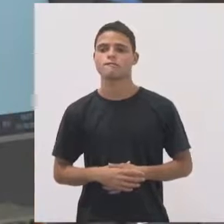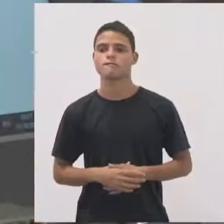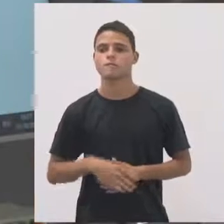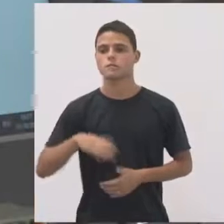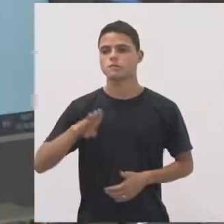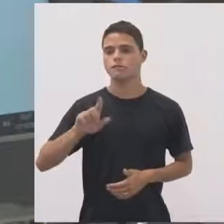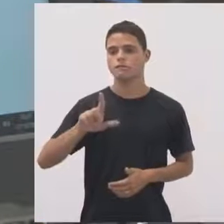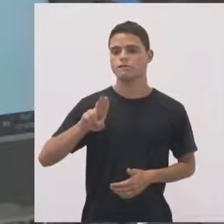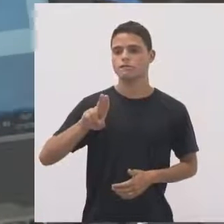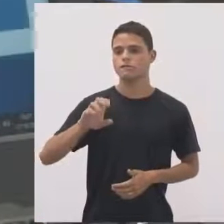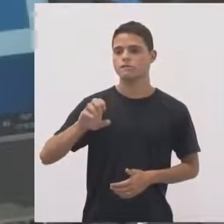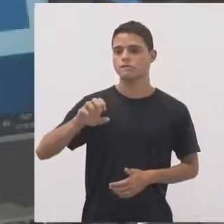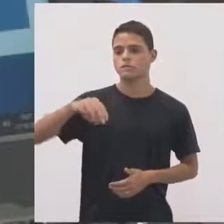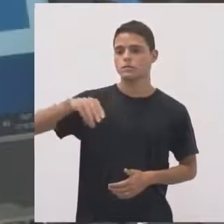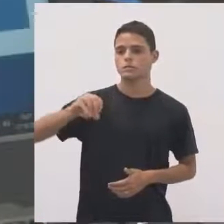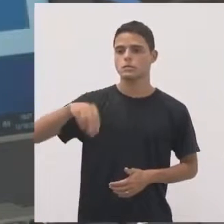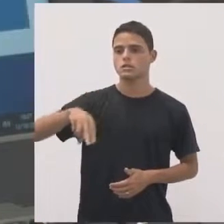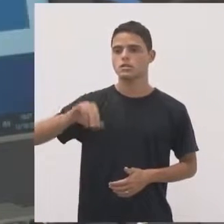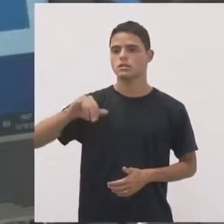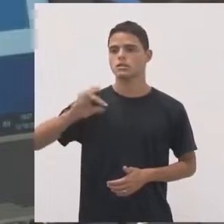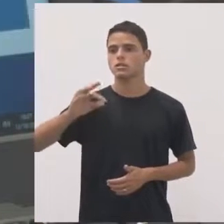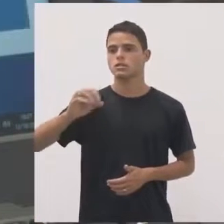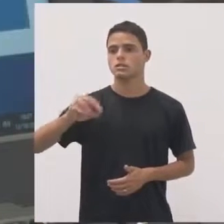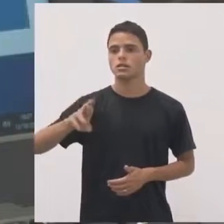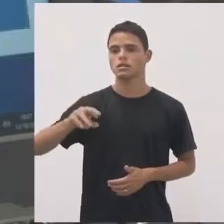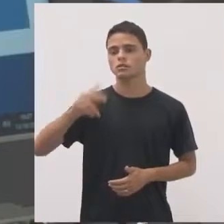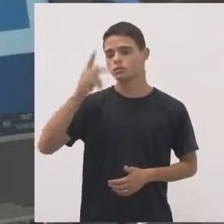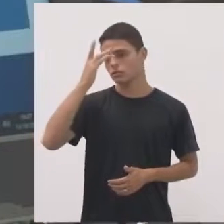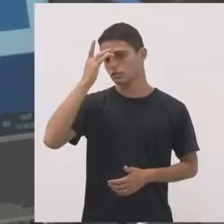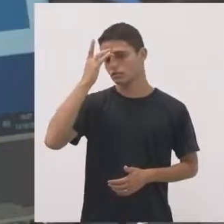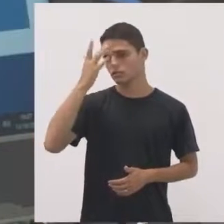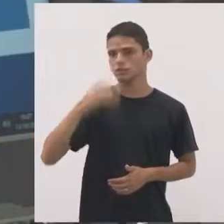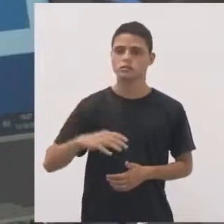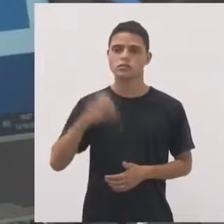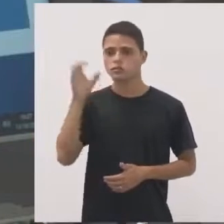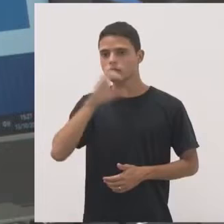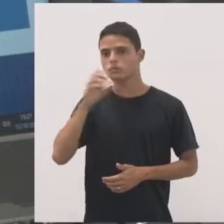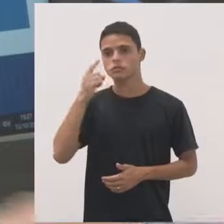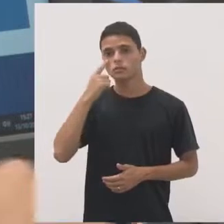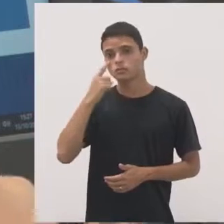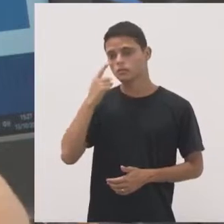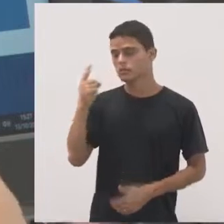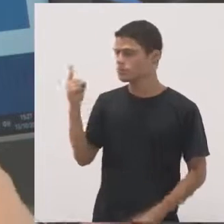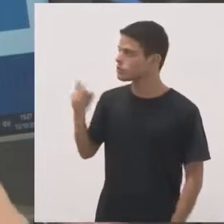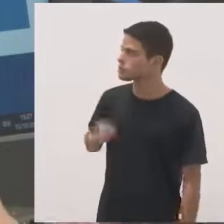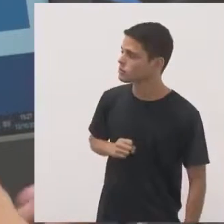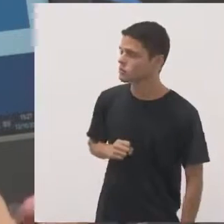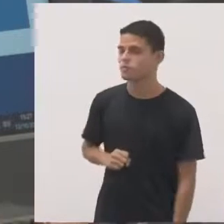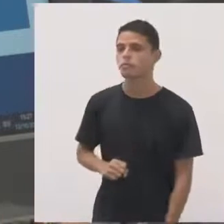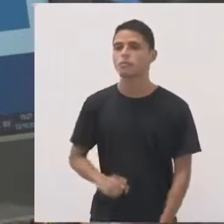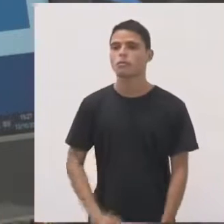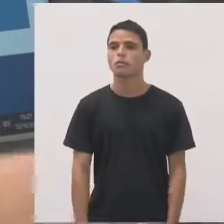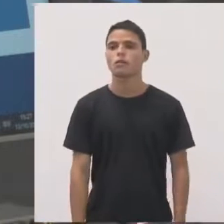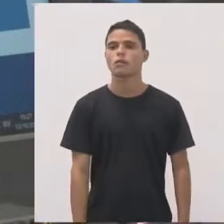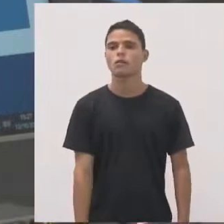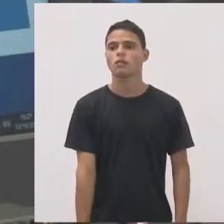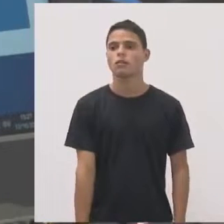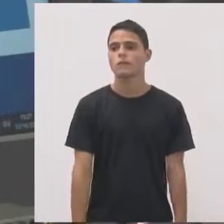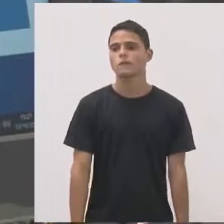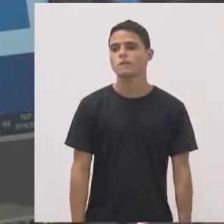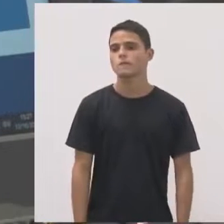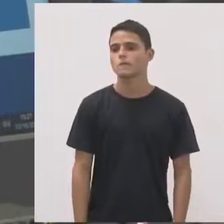Lab, Blue Monitor já está feito, tá bom, galera? Rapidamente aqui, eu quero mostrar para vocês... Já aparece até o fundo de